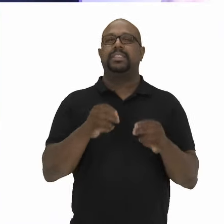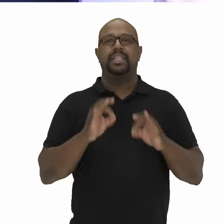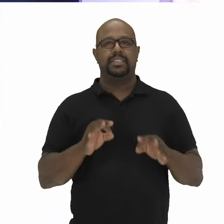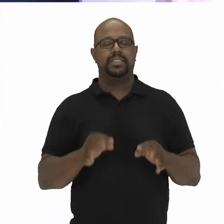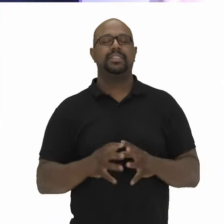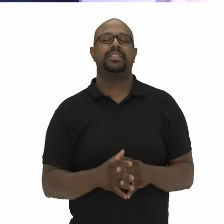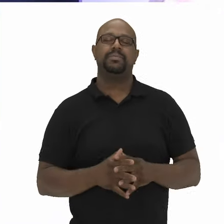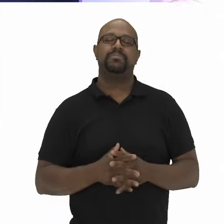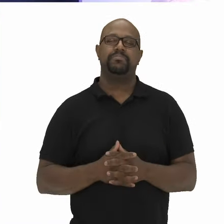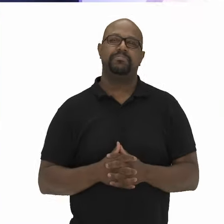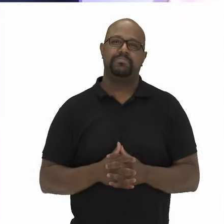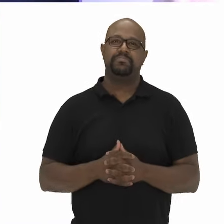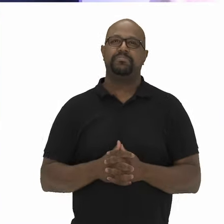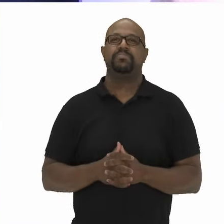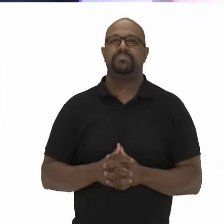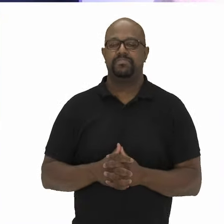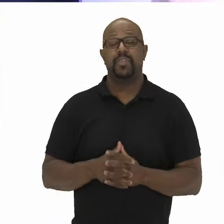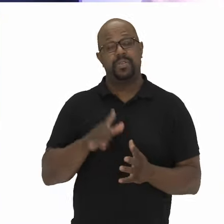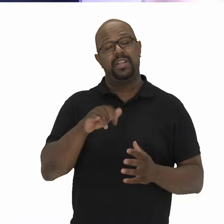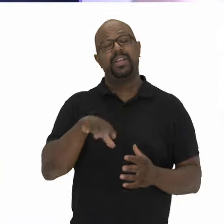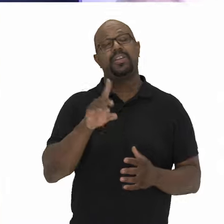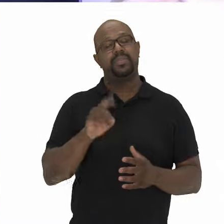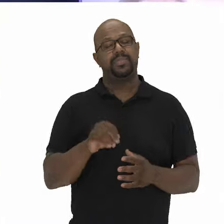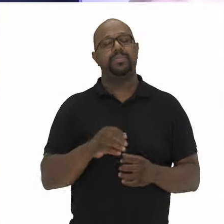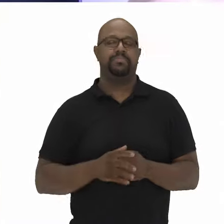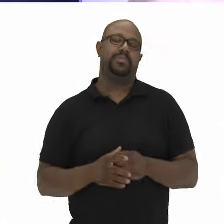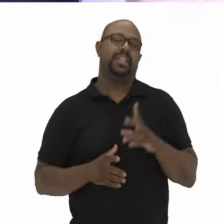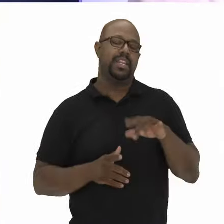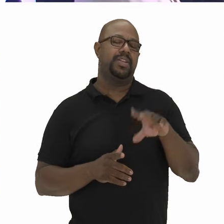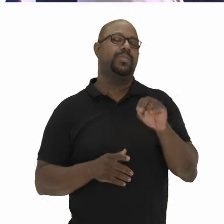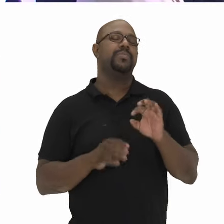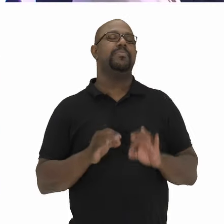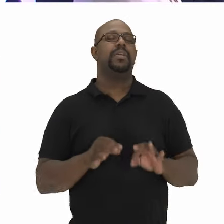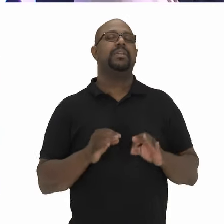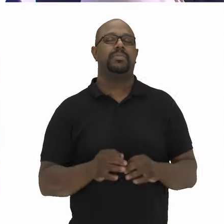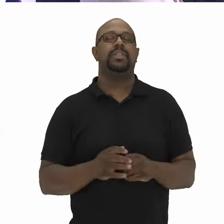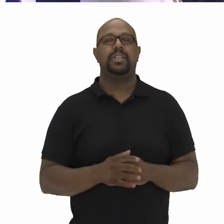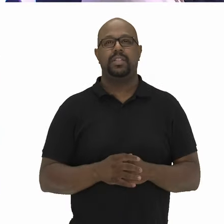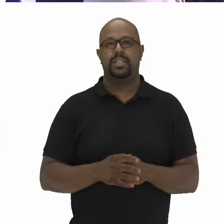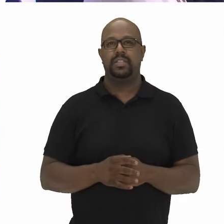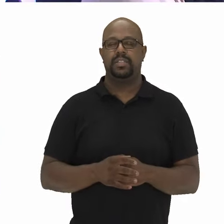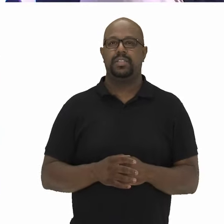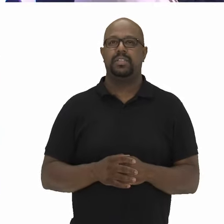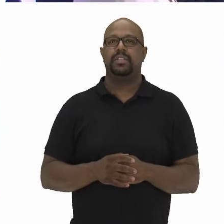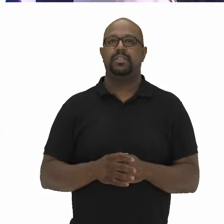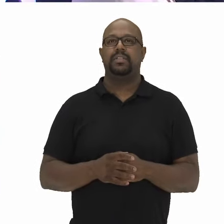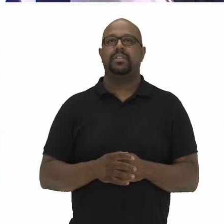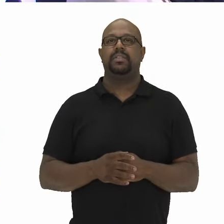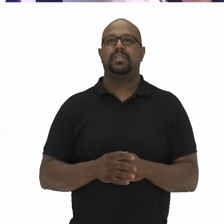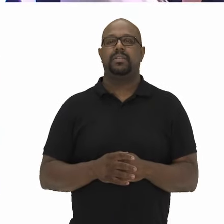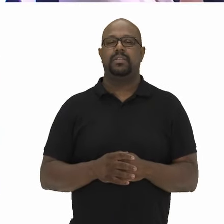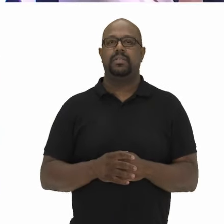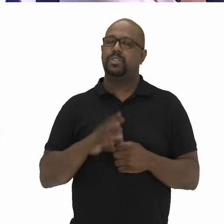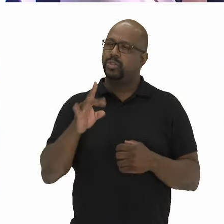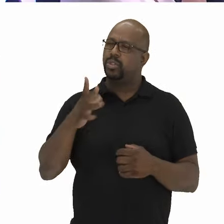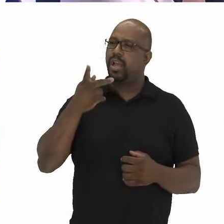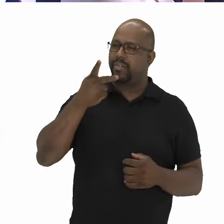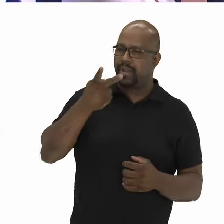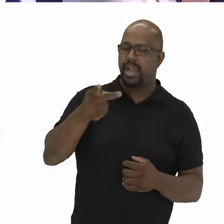grande presente a gente recebeu muito linda lindo mesmo muito linda é e e eu